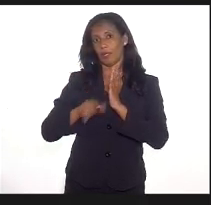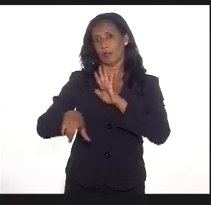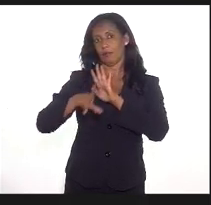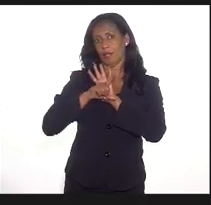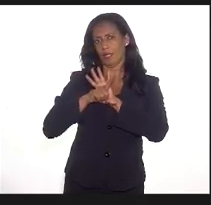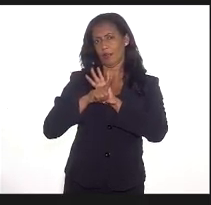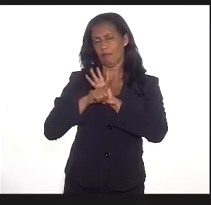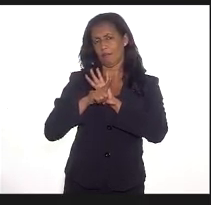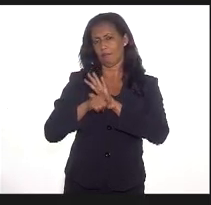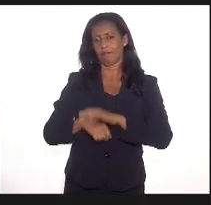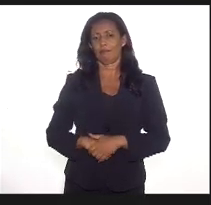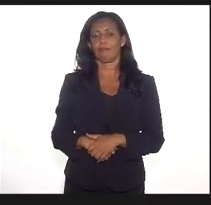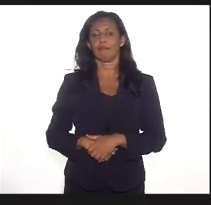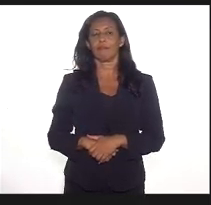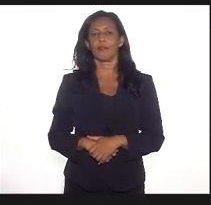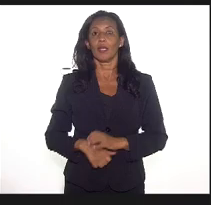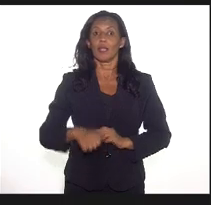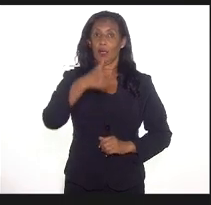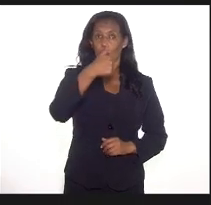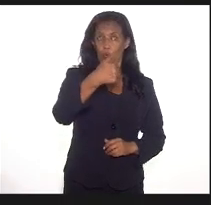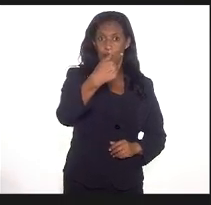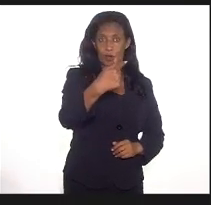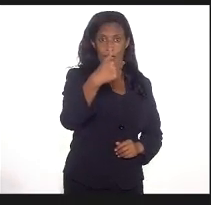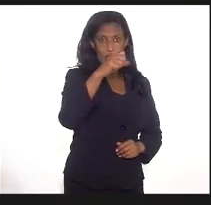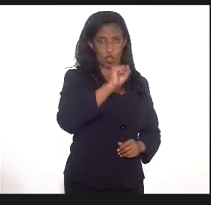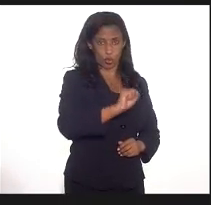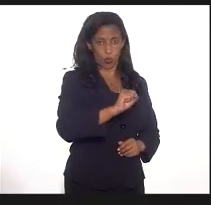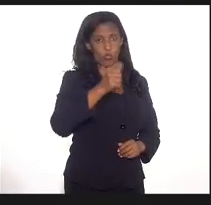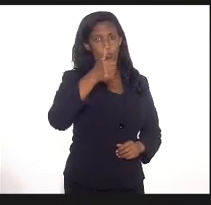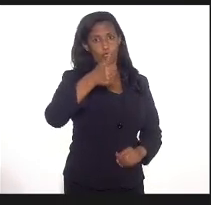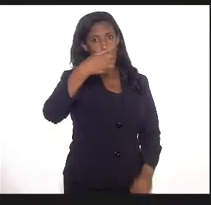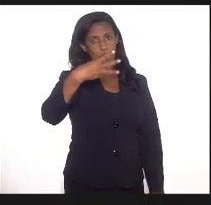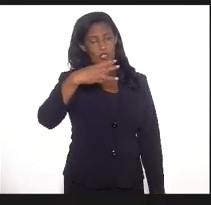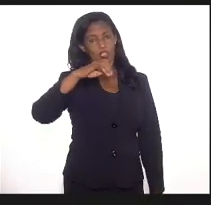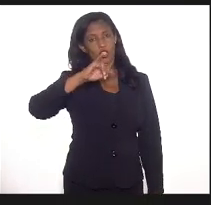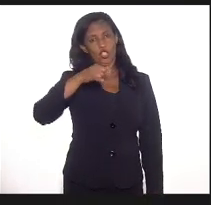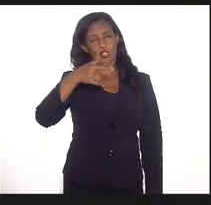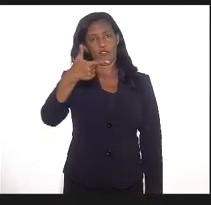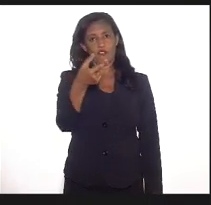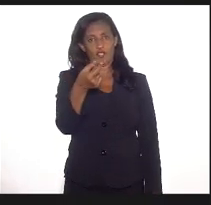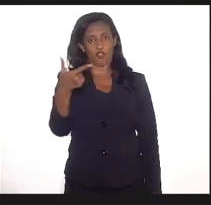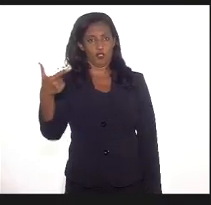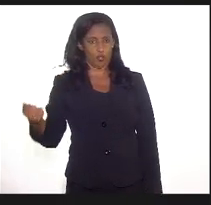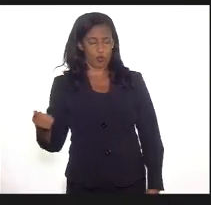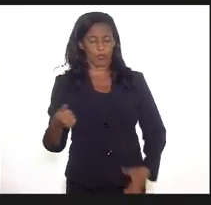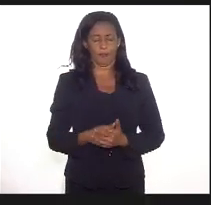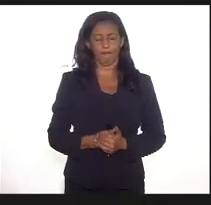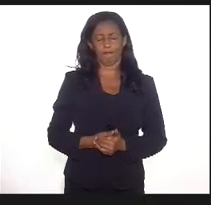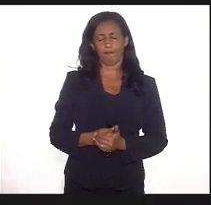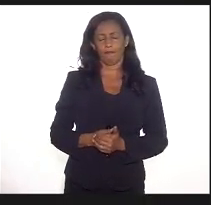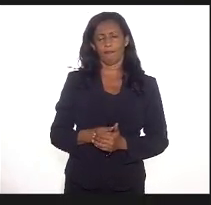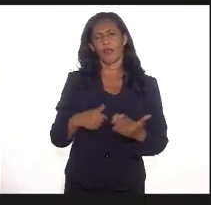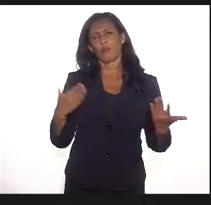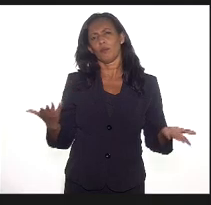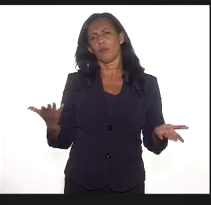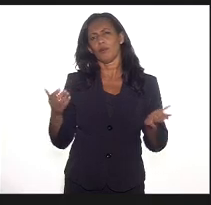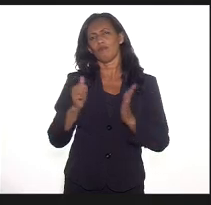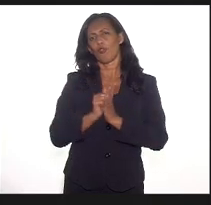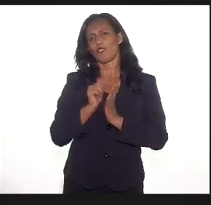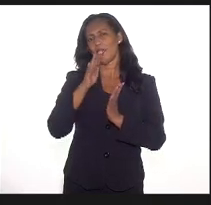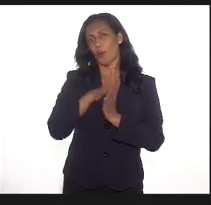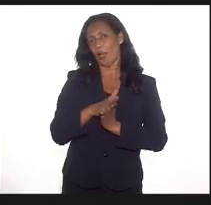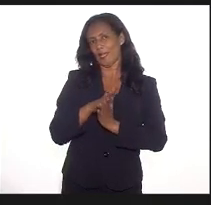que lei complementar? Da 178, de 13 de janeiro de 21. Por via de consequência, se eu